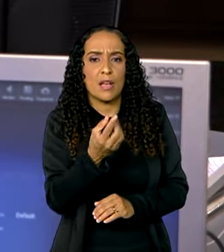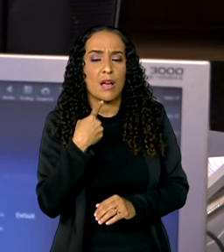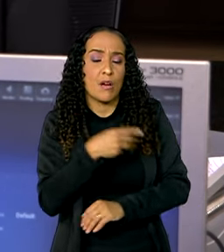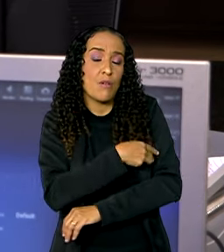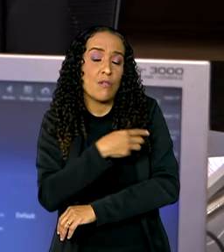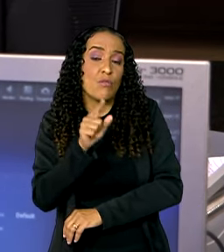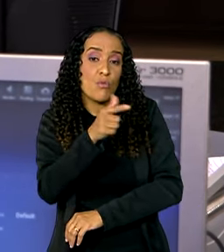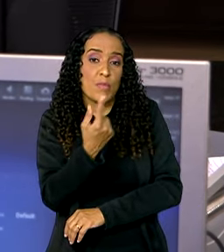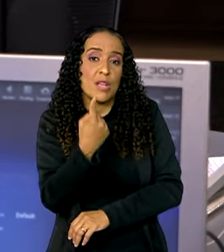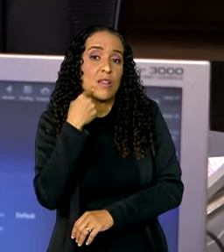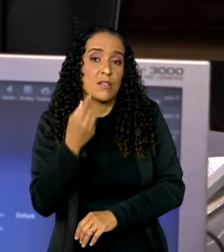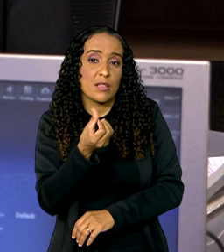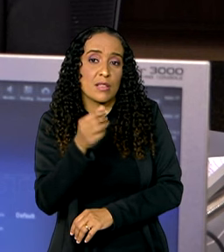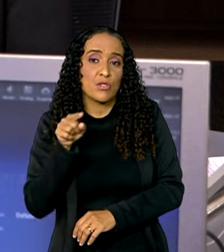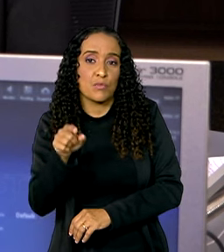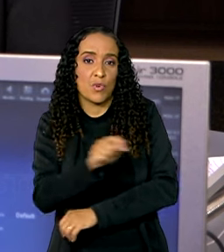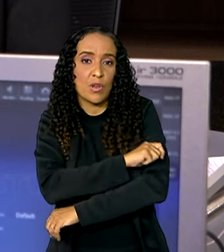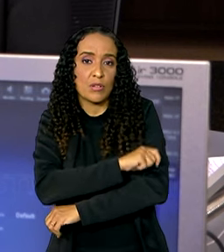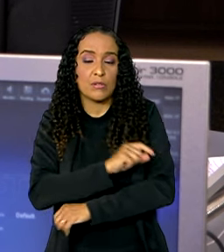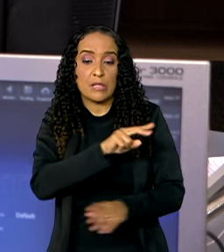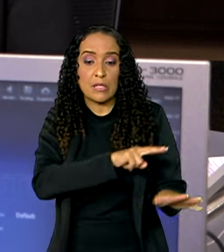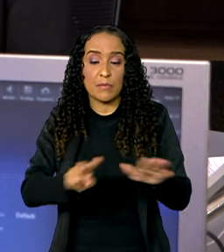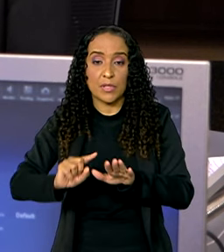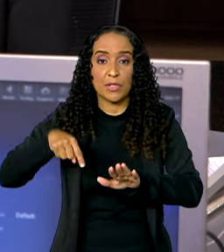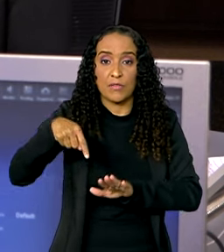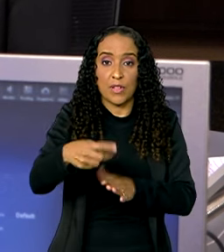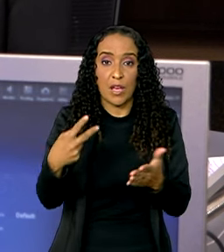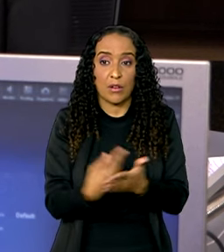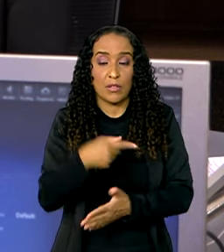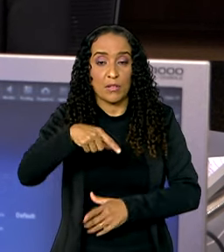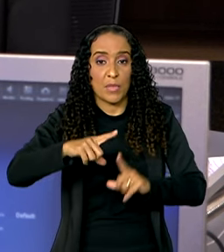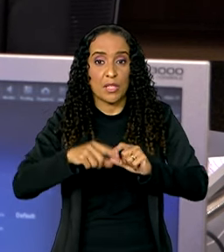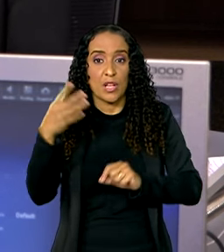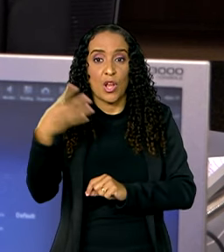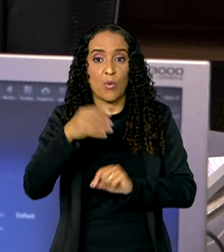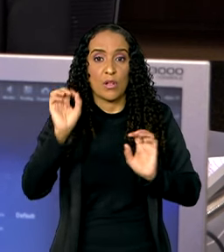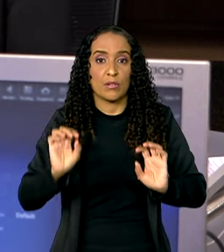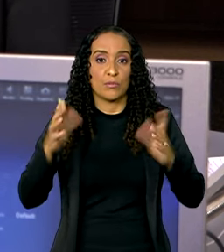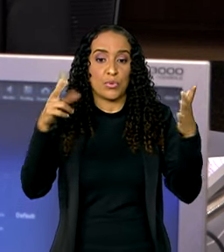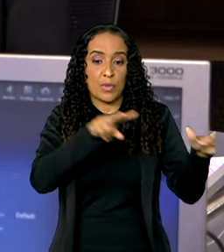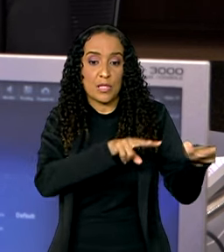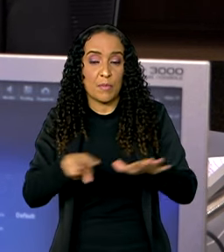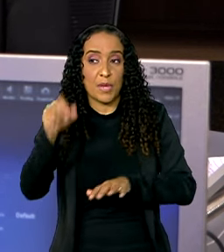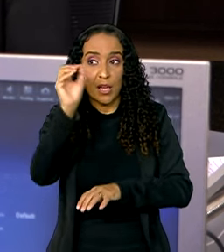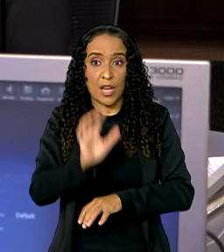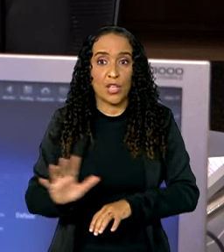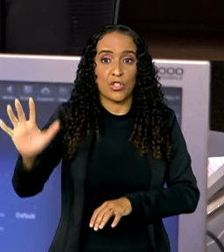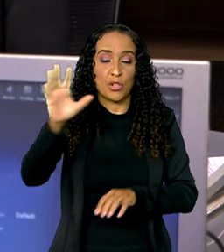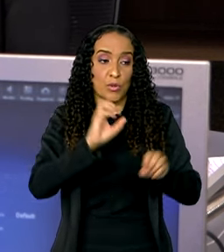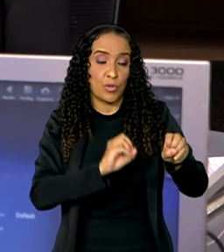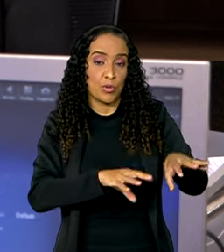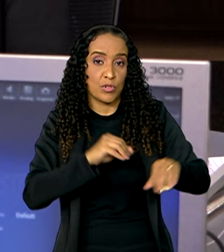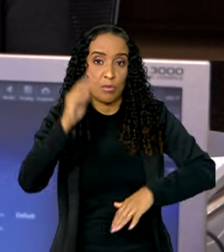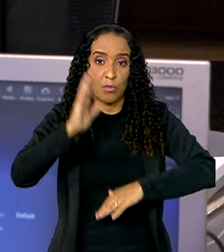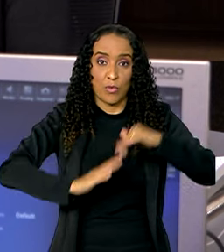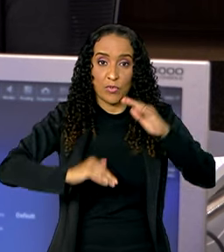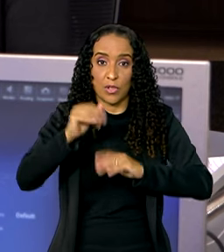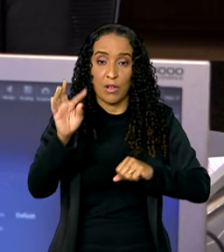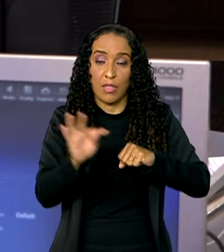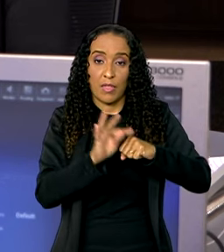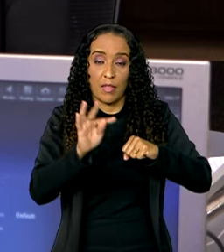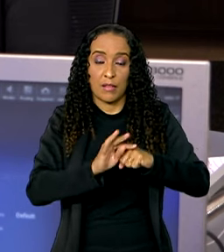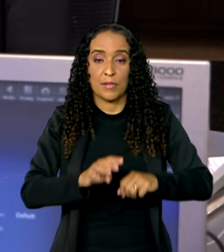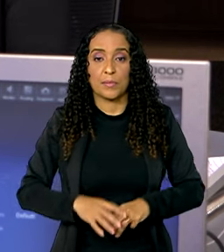estudantes e semana que vem acontece em Brasília a quarta Edição da semana Nacional da educação profissional e